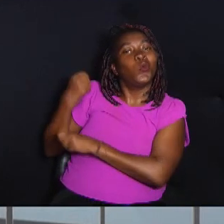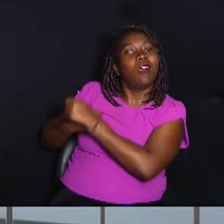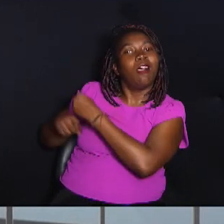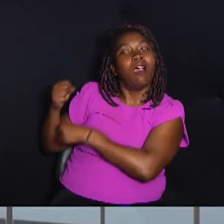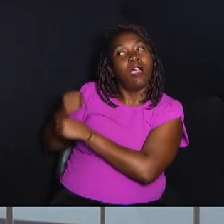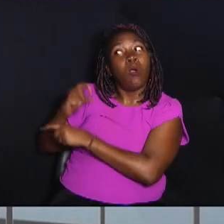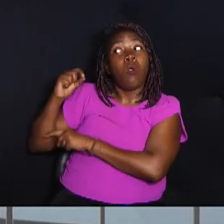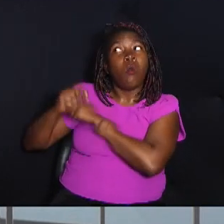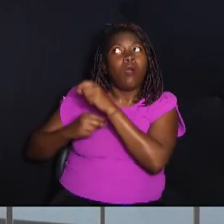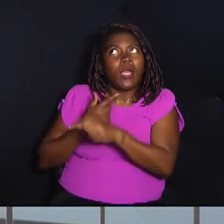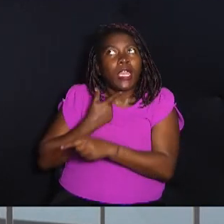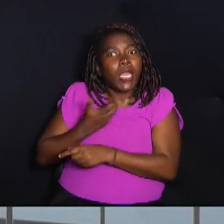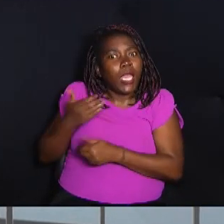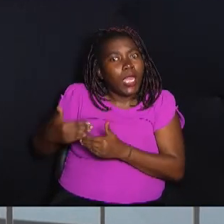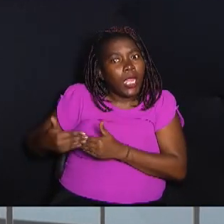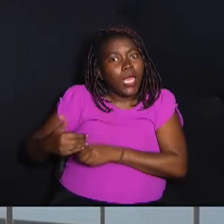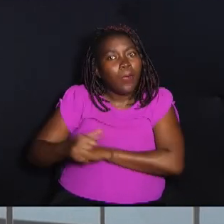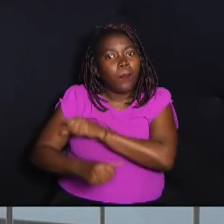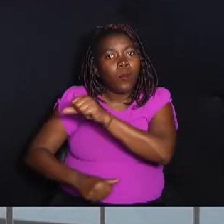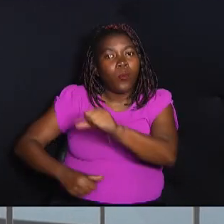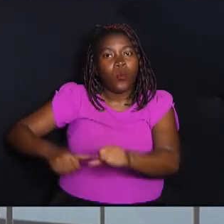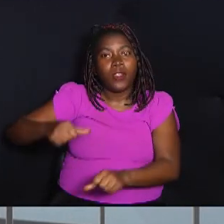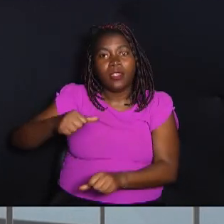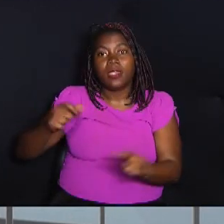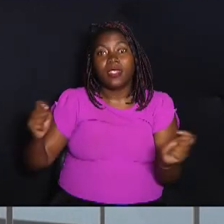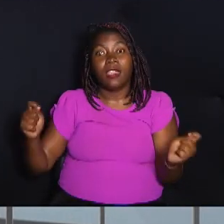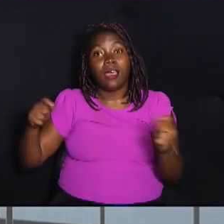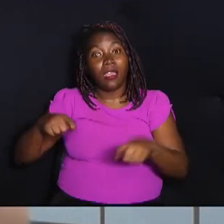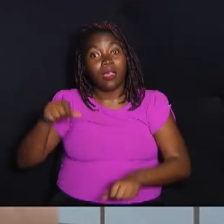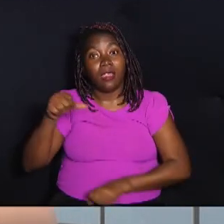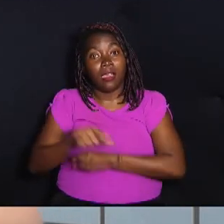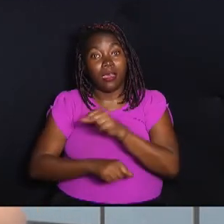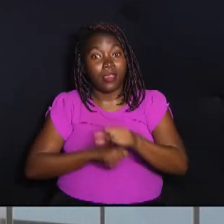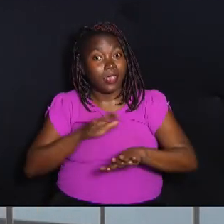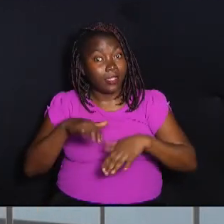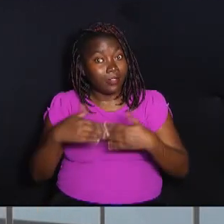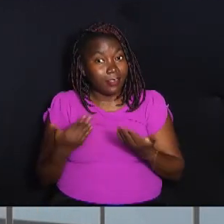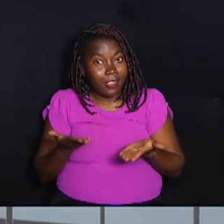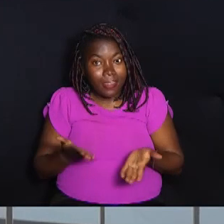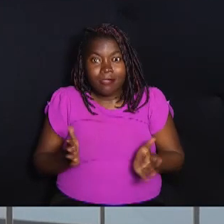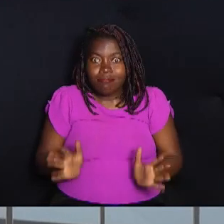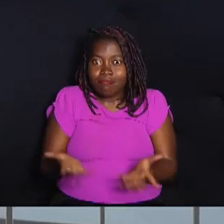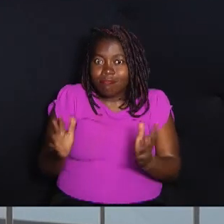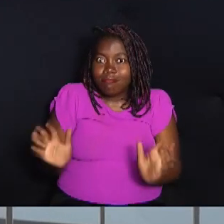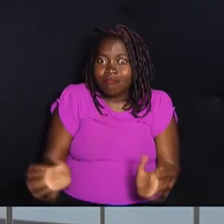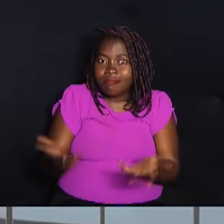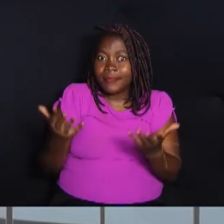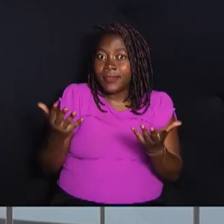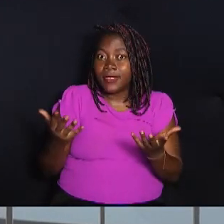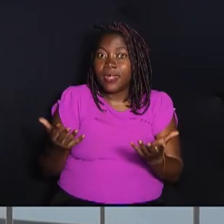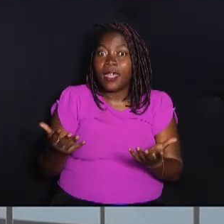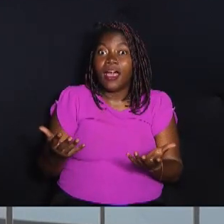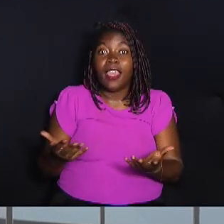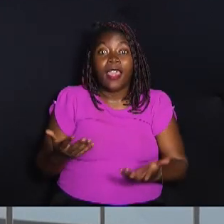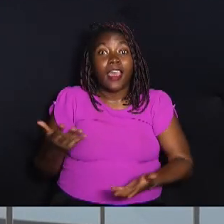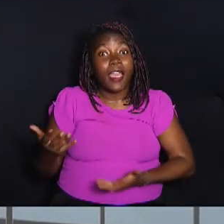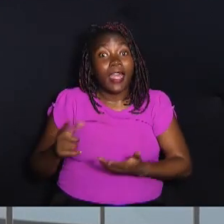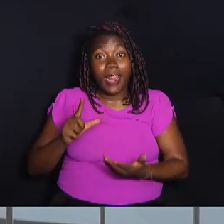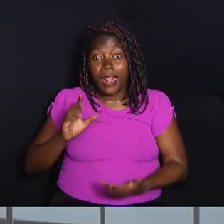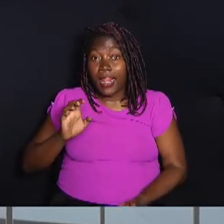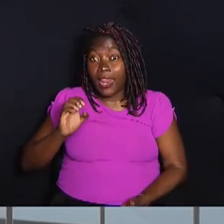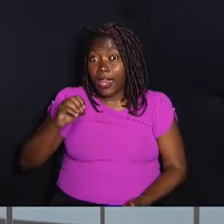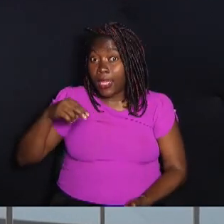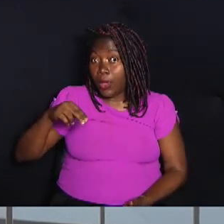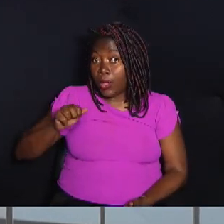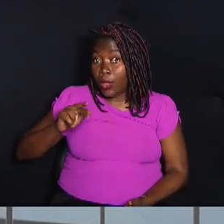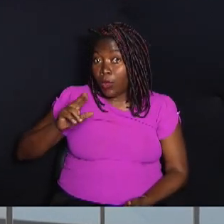querem mudar, a possibilidade de transformar. Então, é nesse embalo, né, que o Leonardo